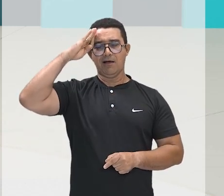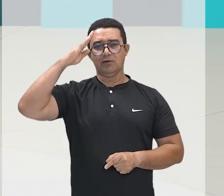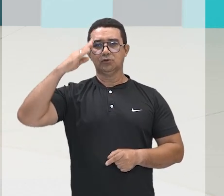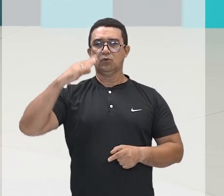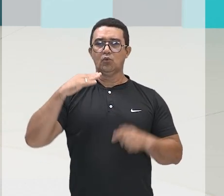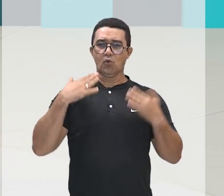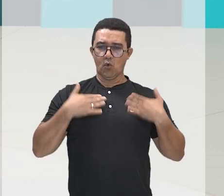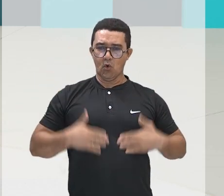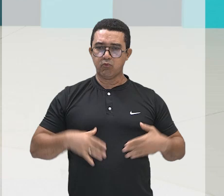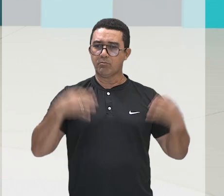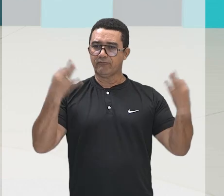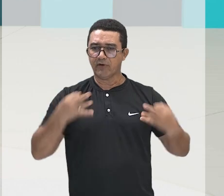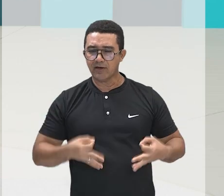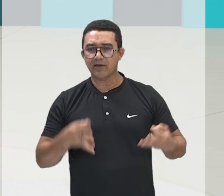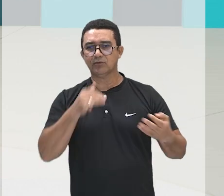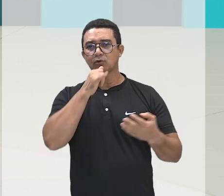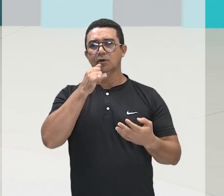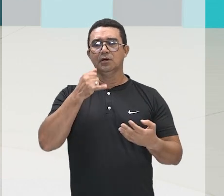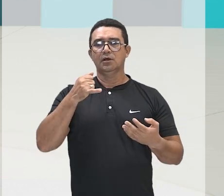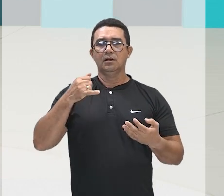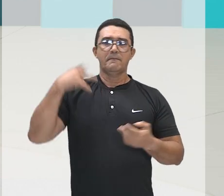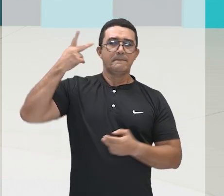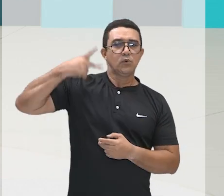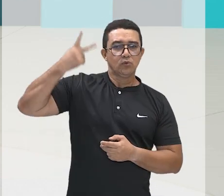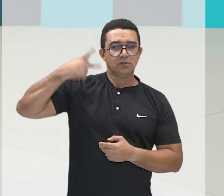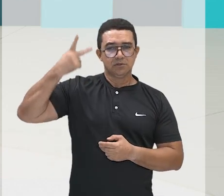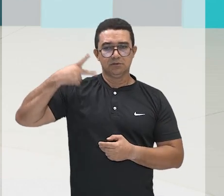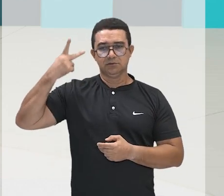também política, a questão